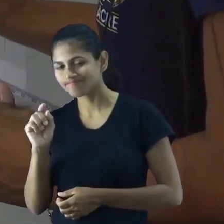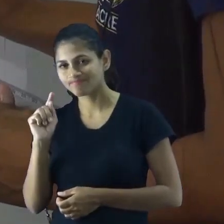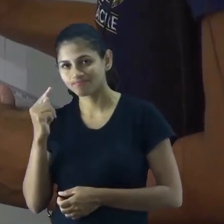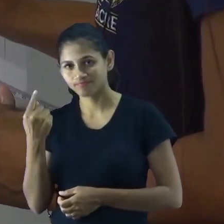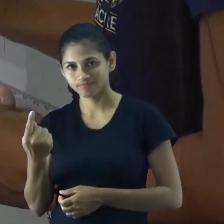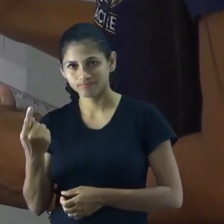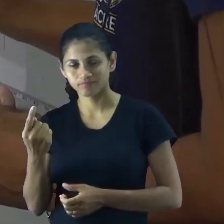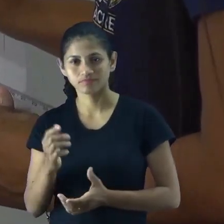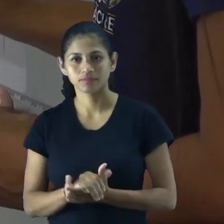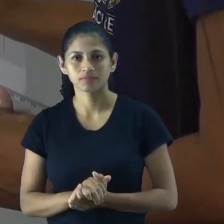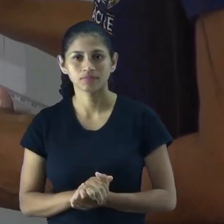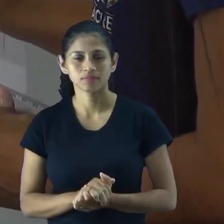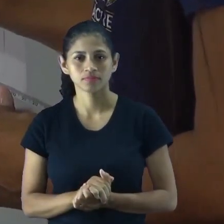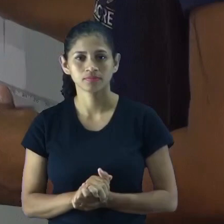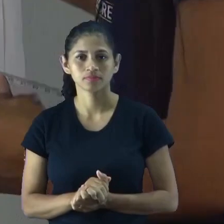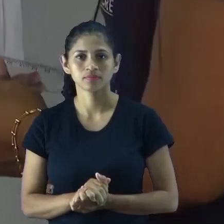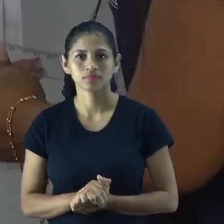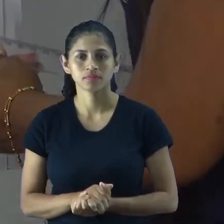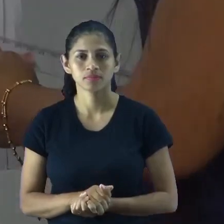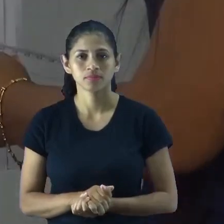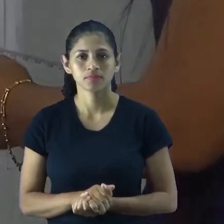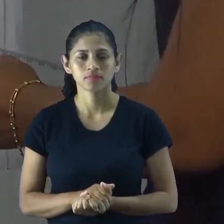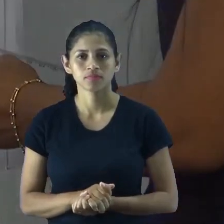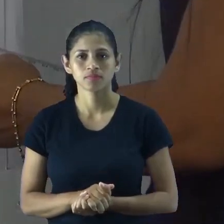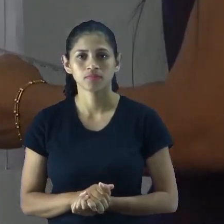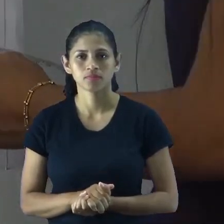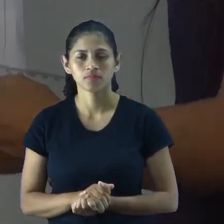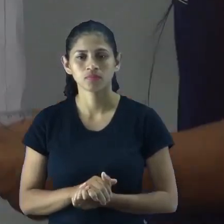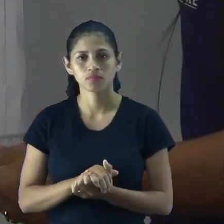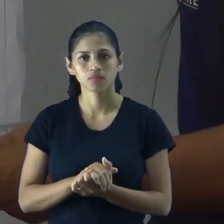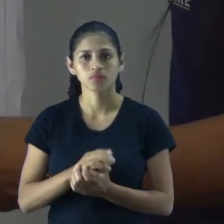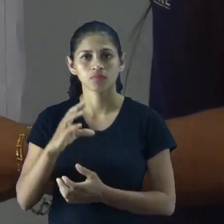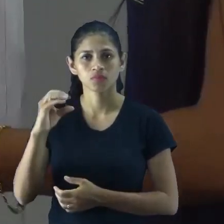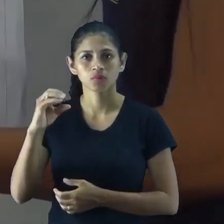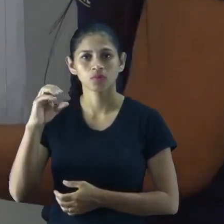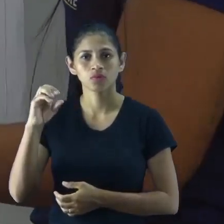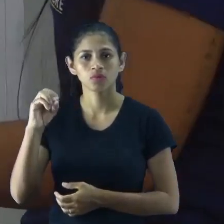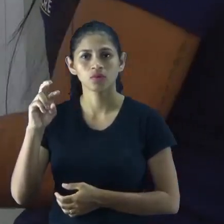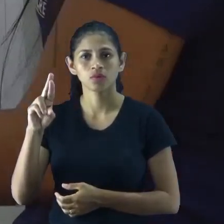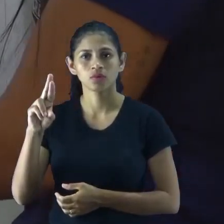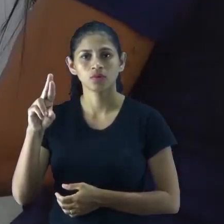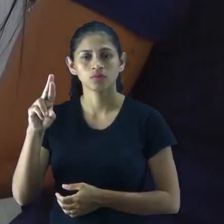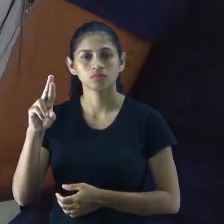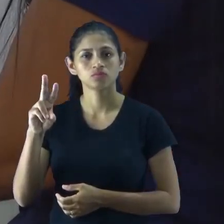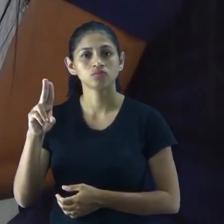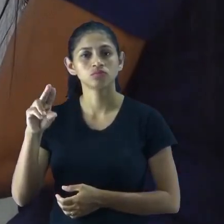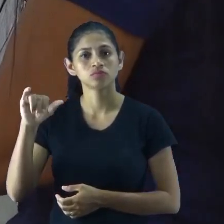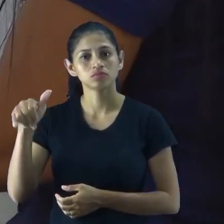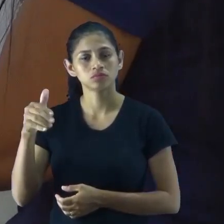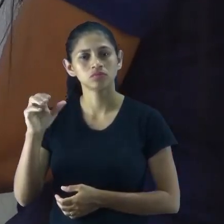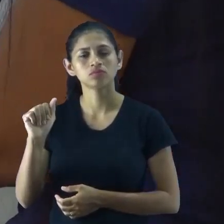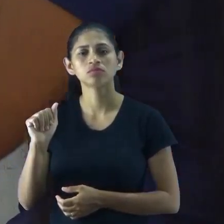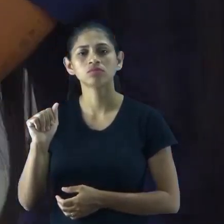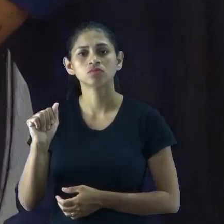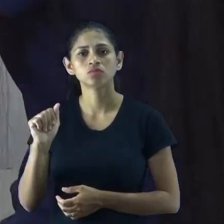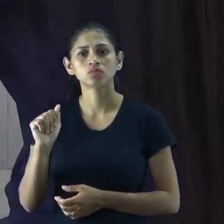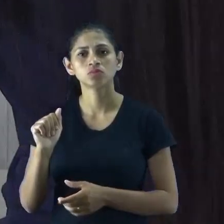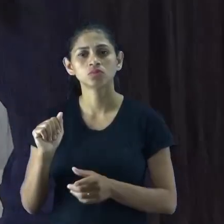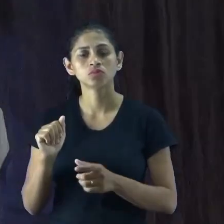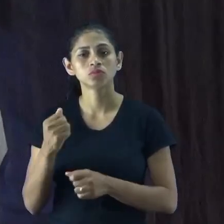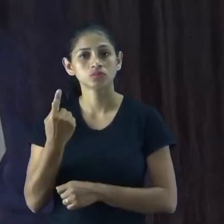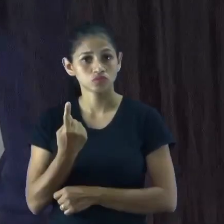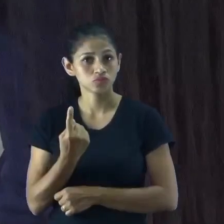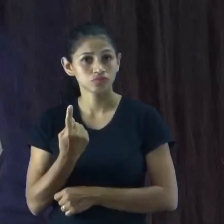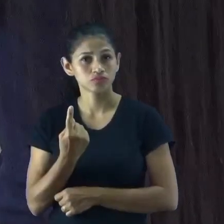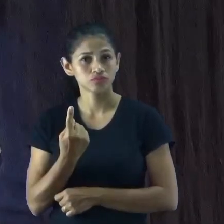ovelha certo e a coruja Olha só onde está a coruja também a barra dela